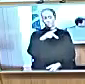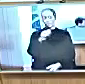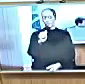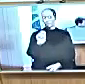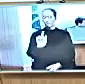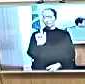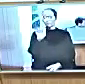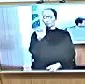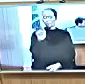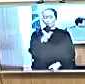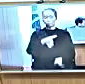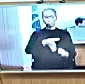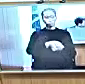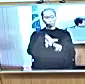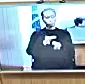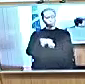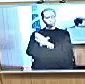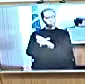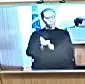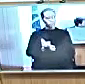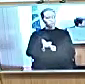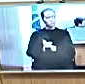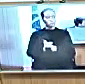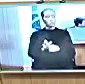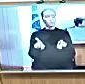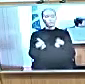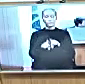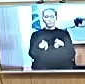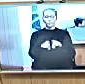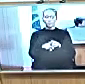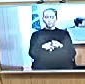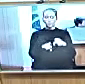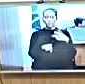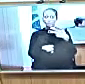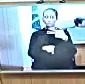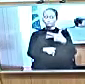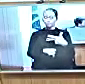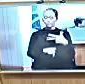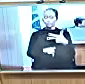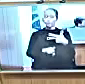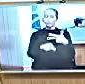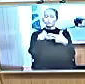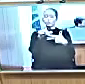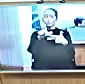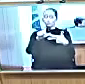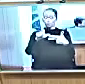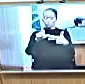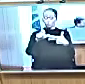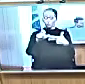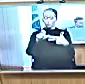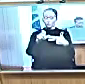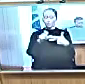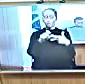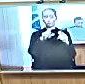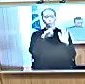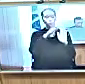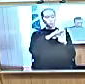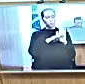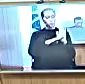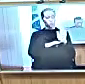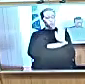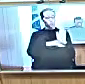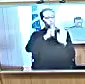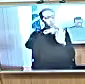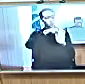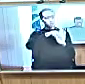recomendações ao poder executivo no âmbito dos programas 0 11 gestão de trânsito